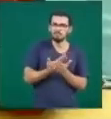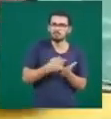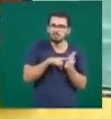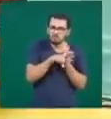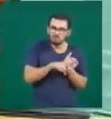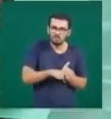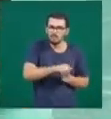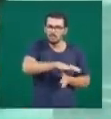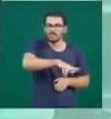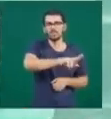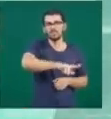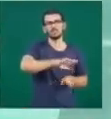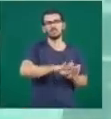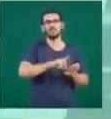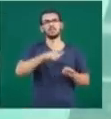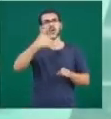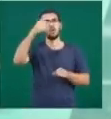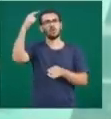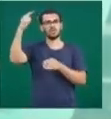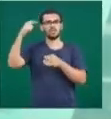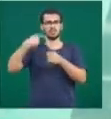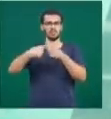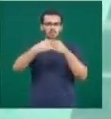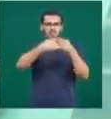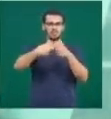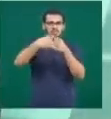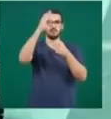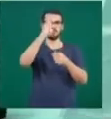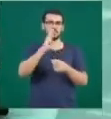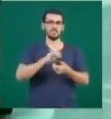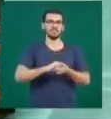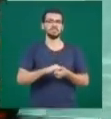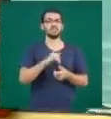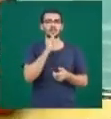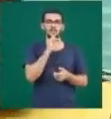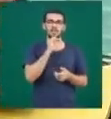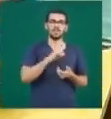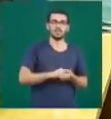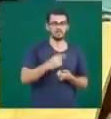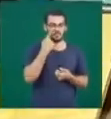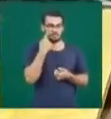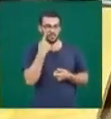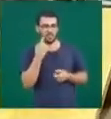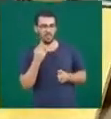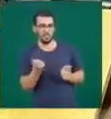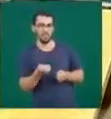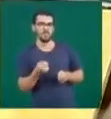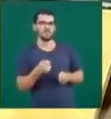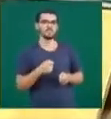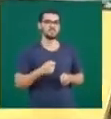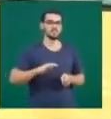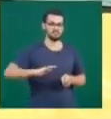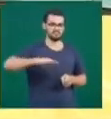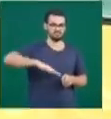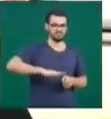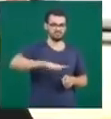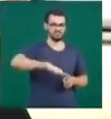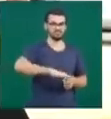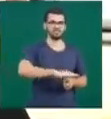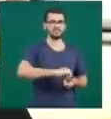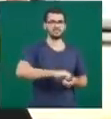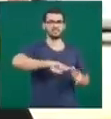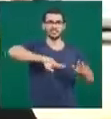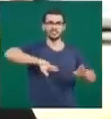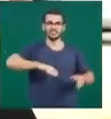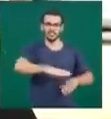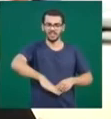em Uberlândia, mas como em outras regiões turísticas do Brasil de modo geral. Você pode perceber que a estrutura dele foi feita para andar em alguns tipos de terrenos diferenciados,